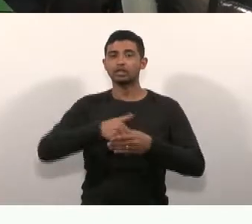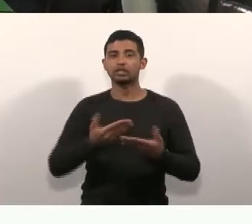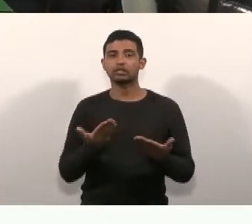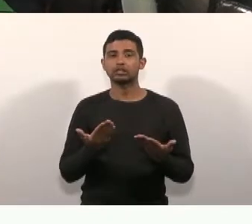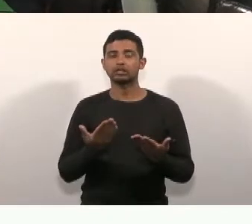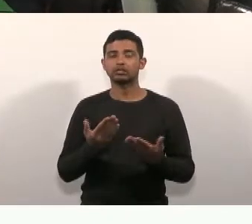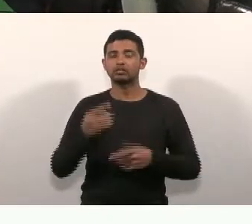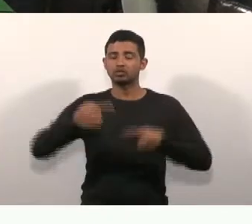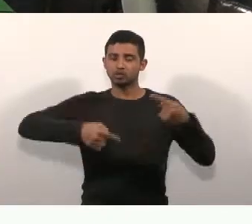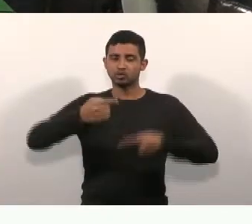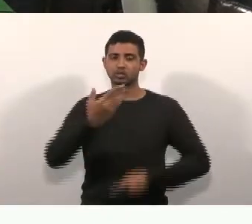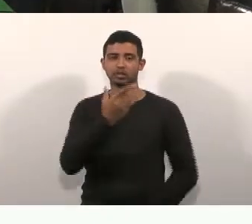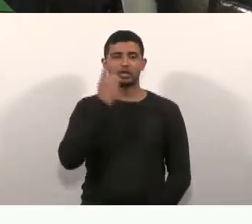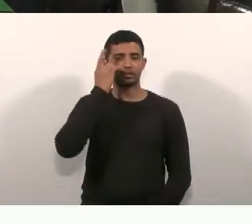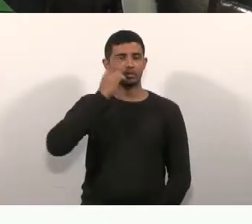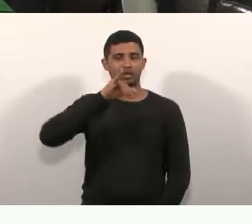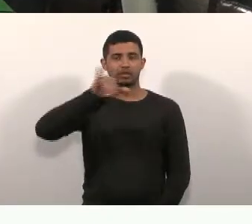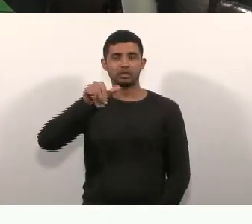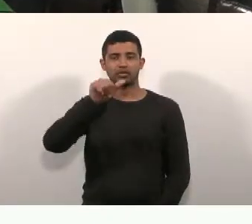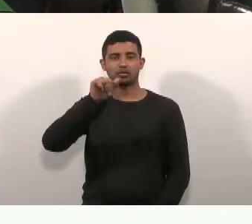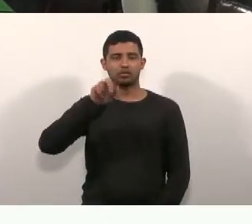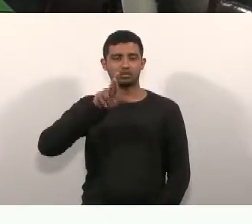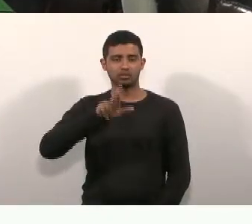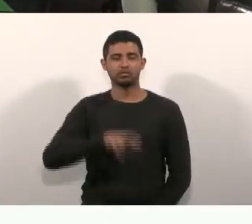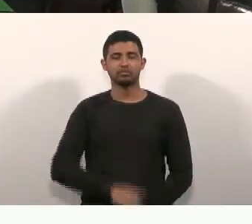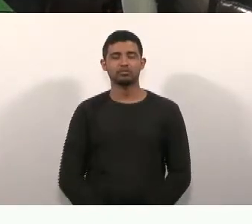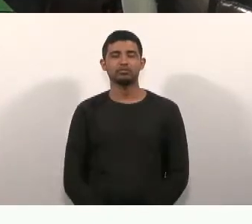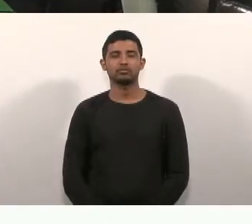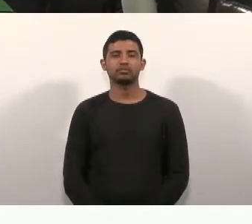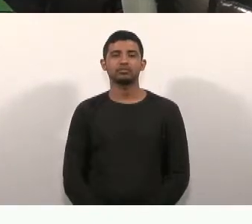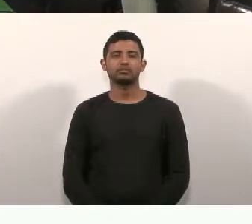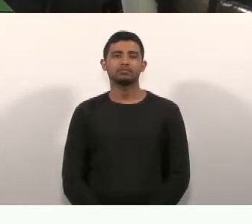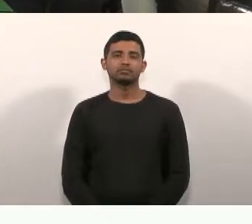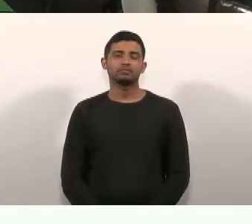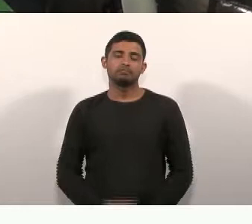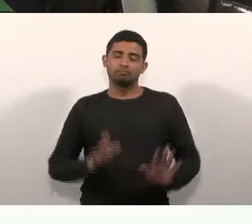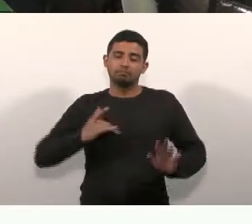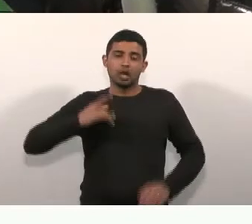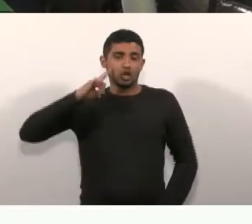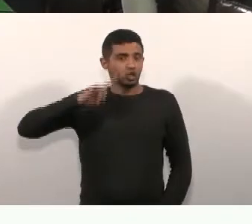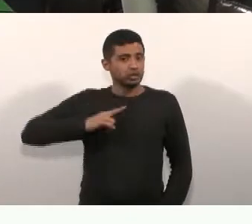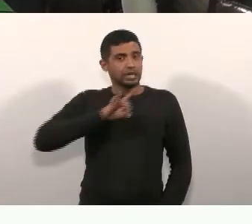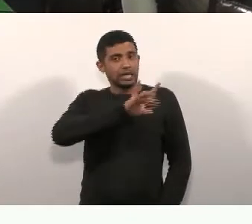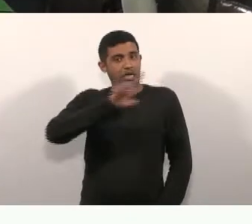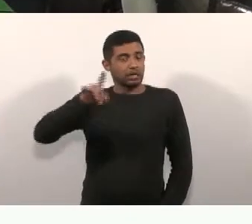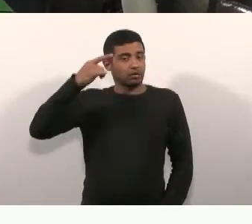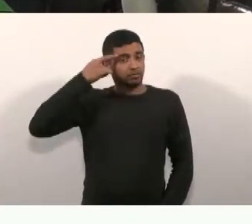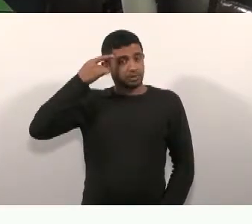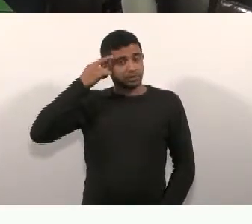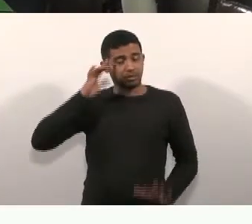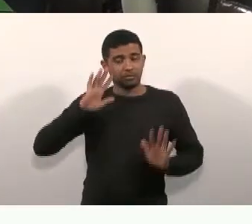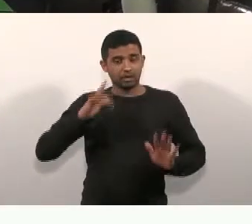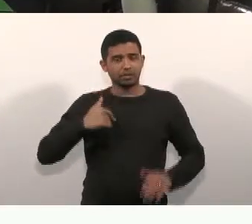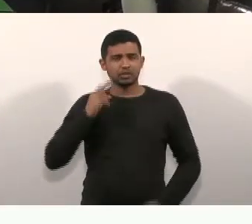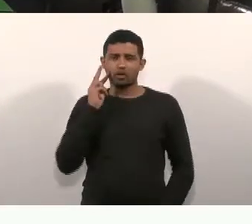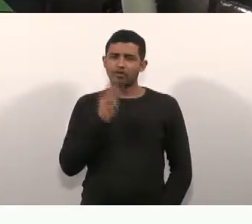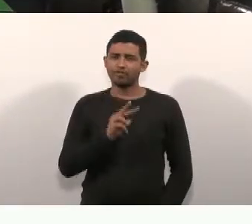Em discussão, deputado Jair Bittencourt. Eu não sei qual é o pensamento dos demais colegas aqui, mas eu vejo